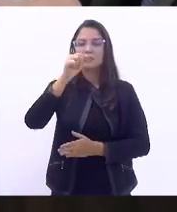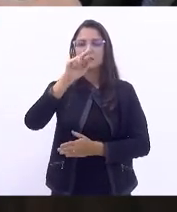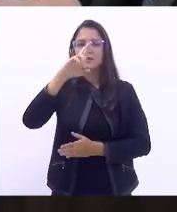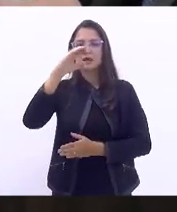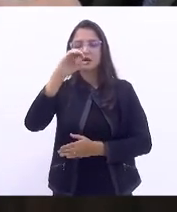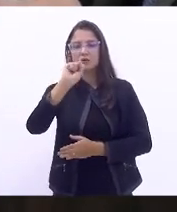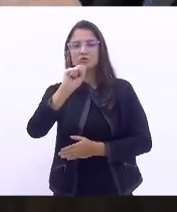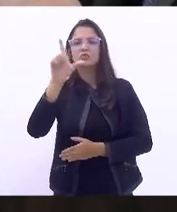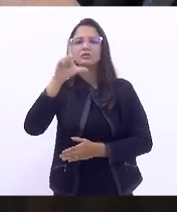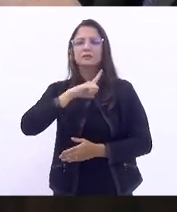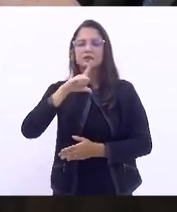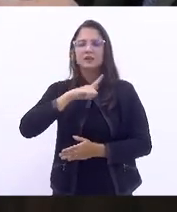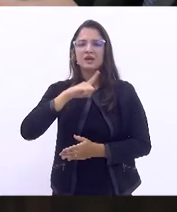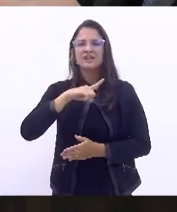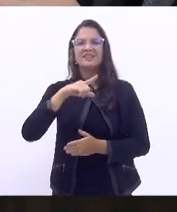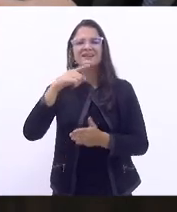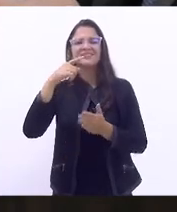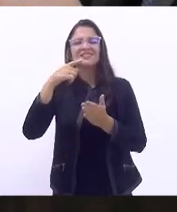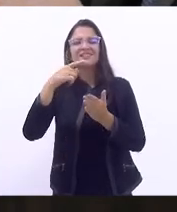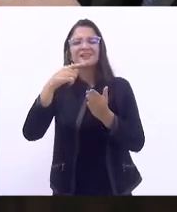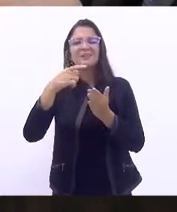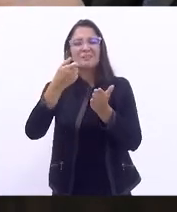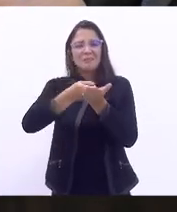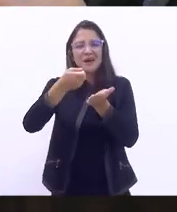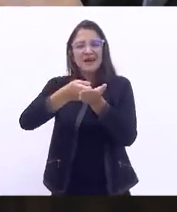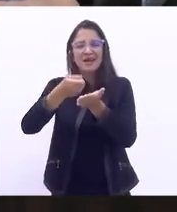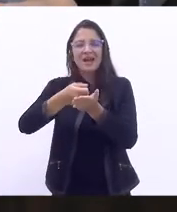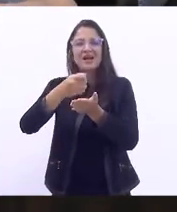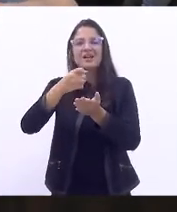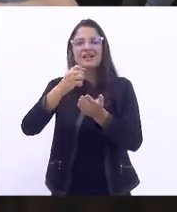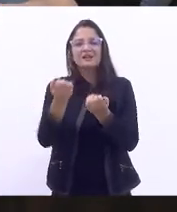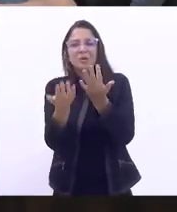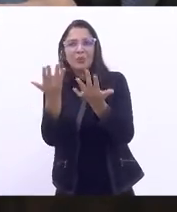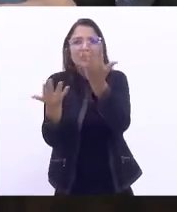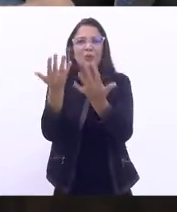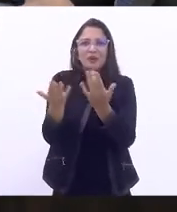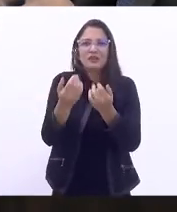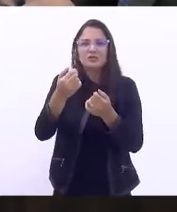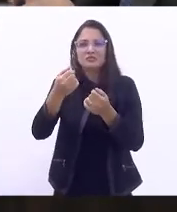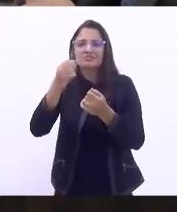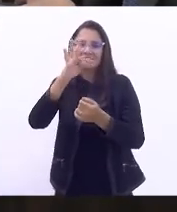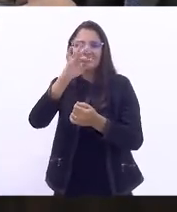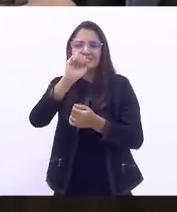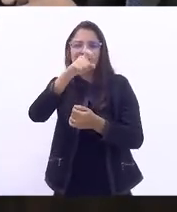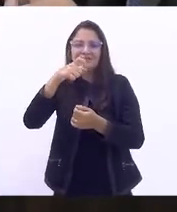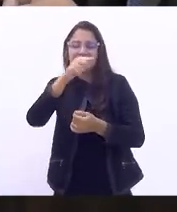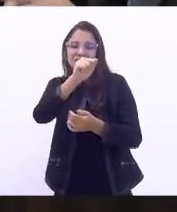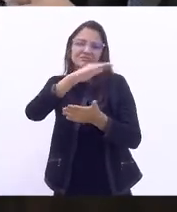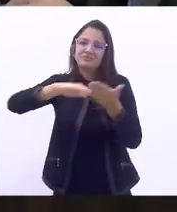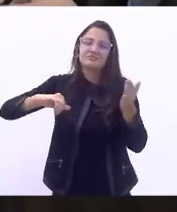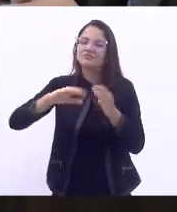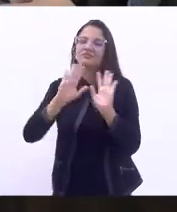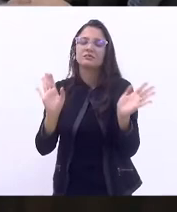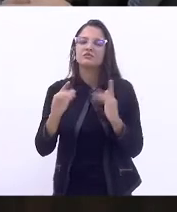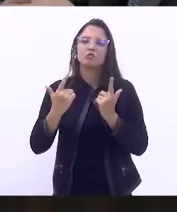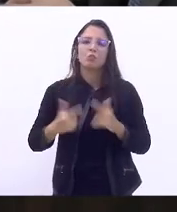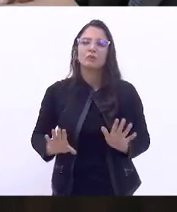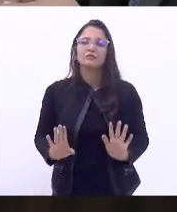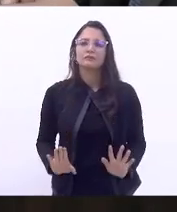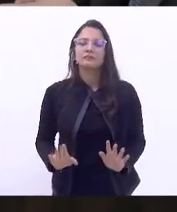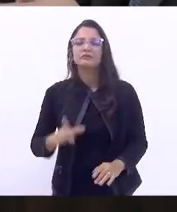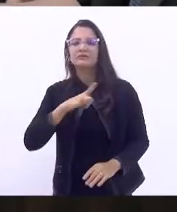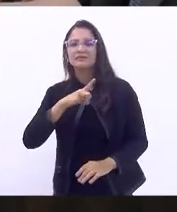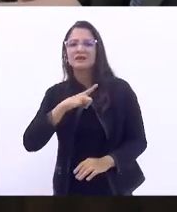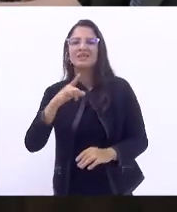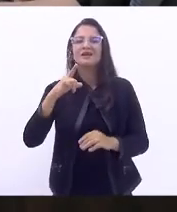incêndio do Funesbom para as moradias abrangidas pelo aluguel social nos municípios do Estado em calamidade pública em